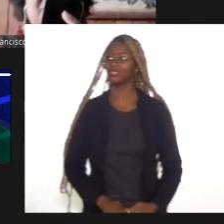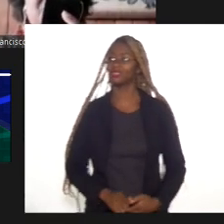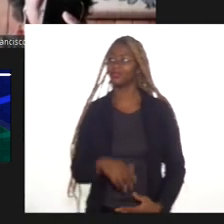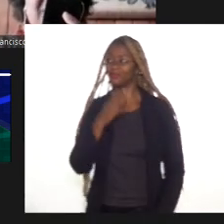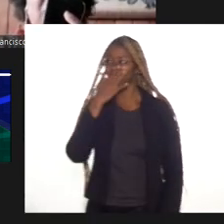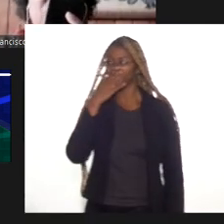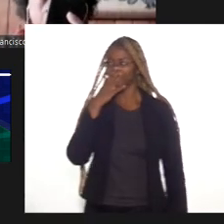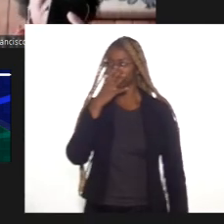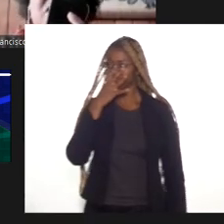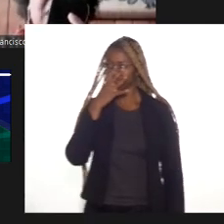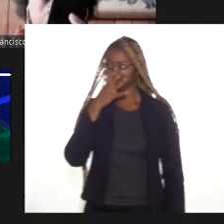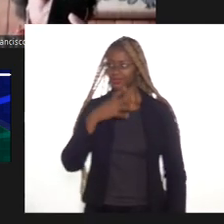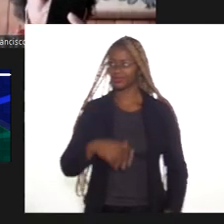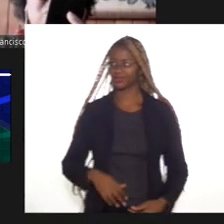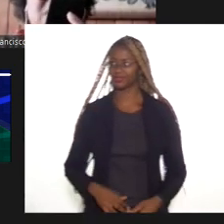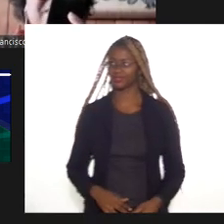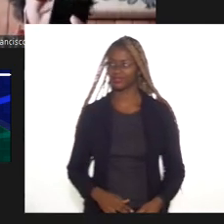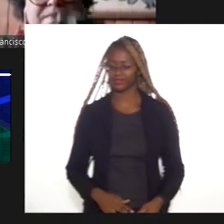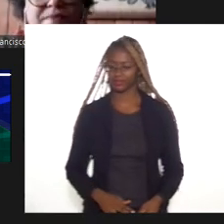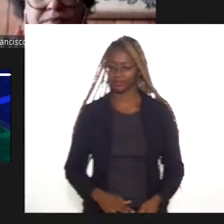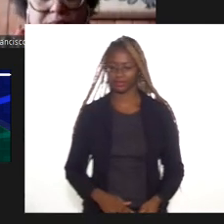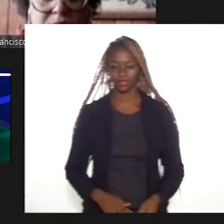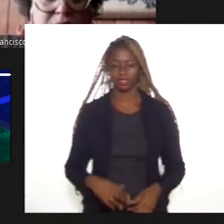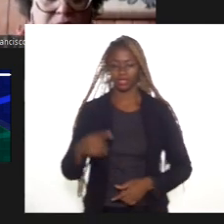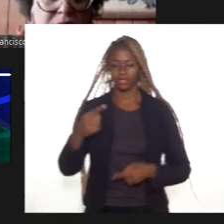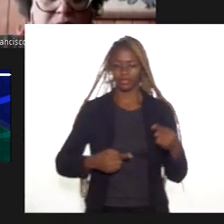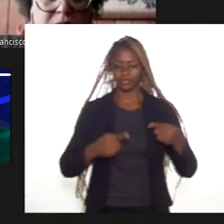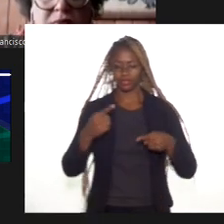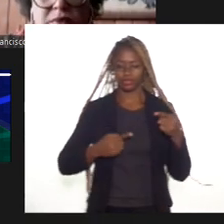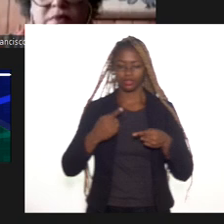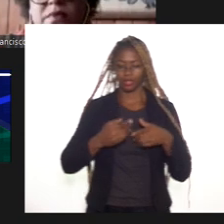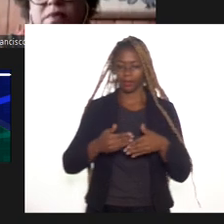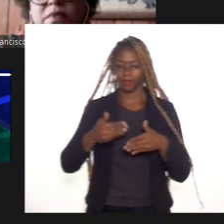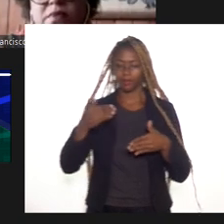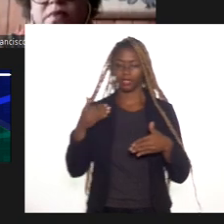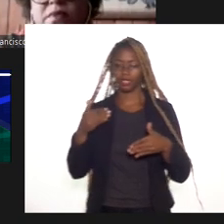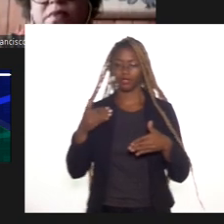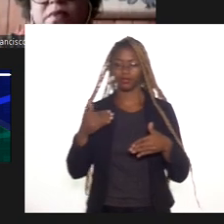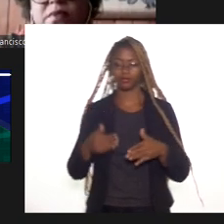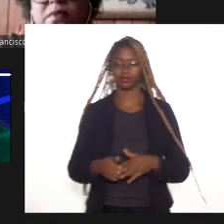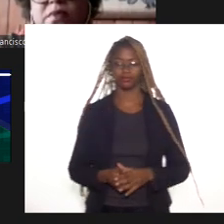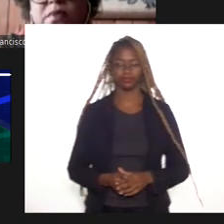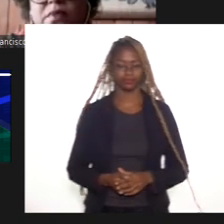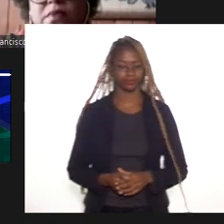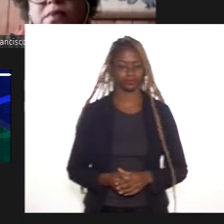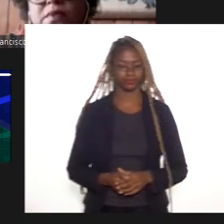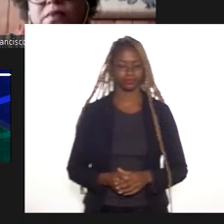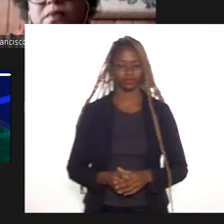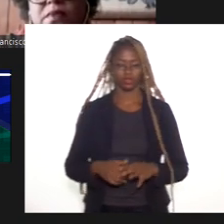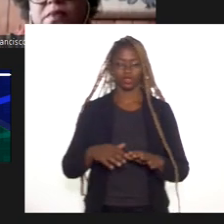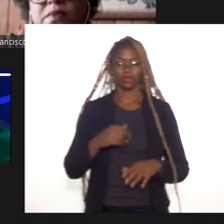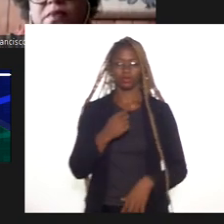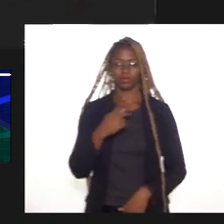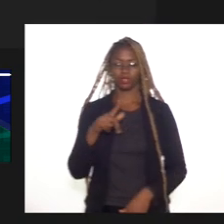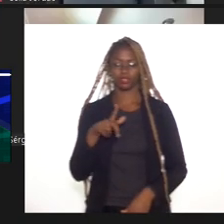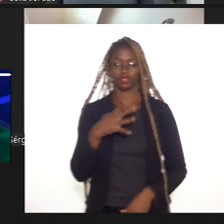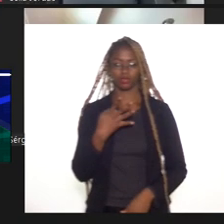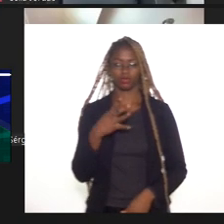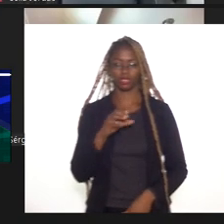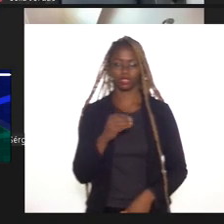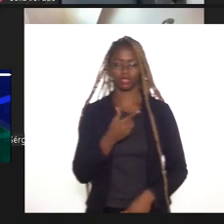Em regime de prioridade e em discussão prévia, em segundo dia, projeto de lei nº